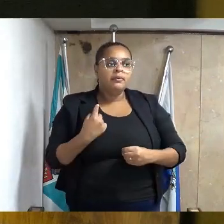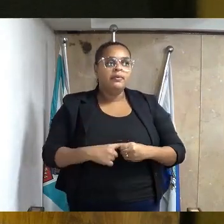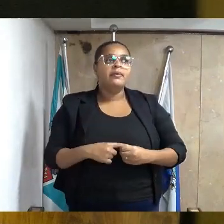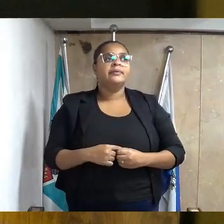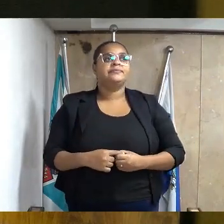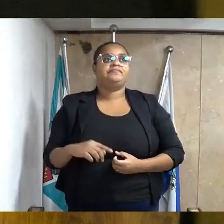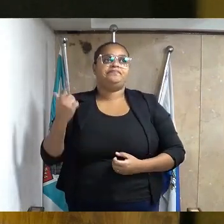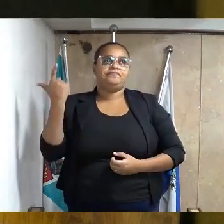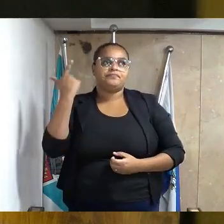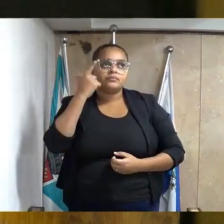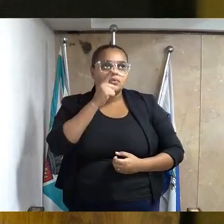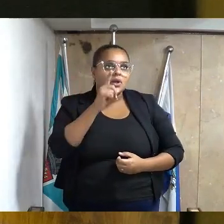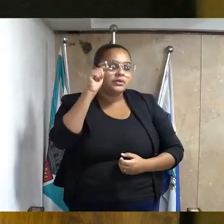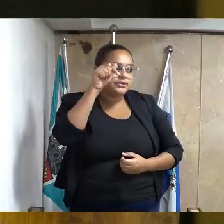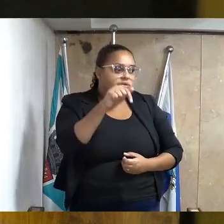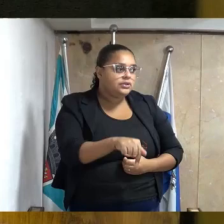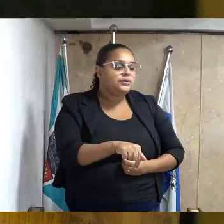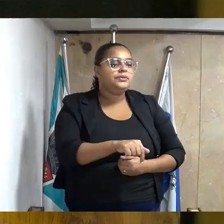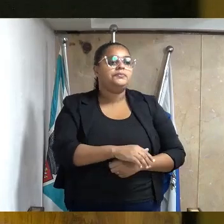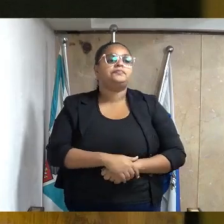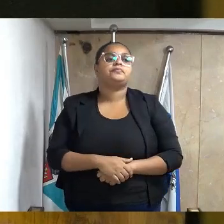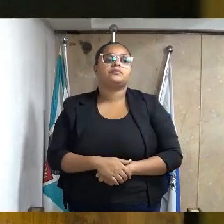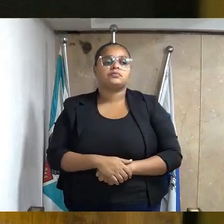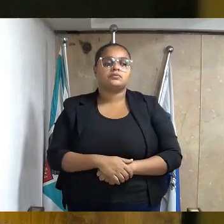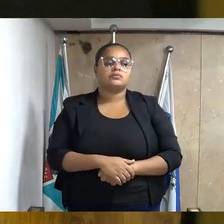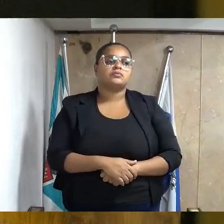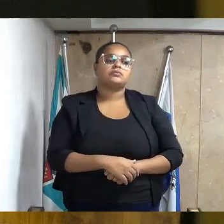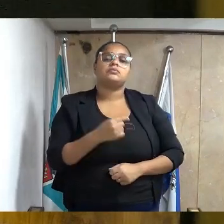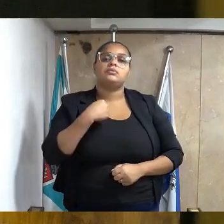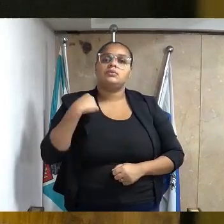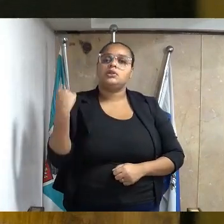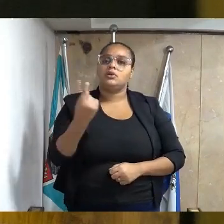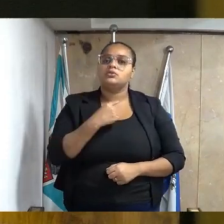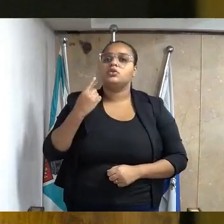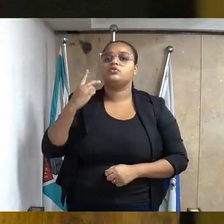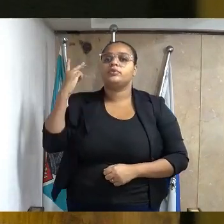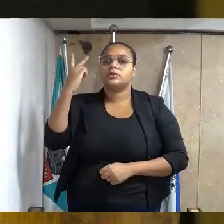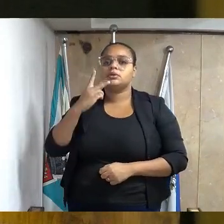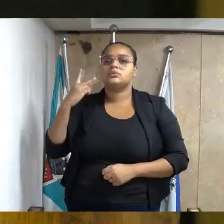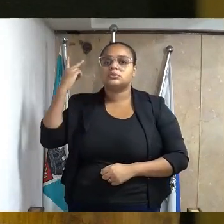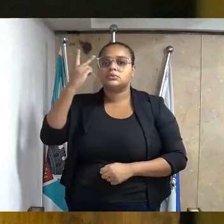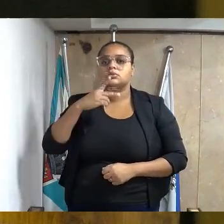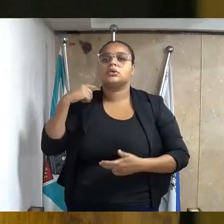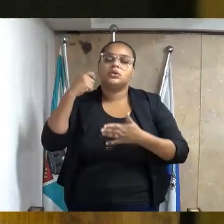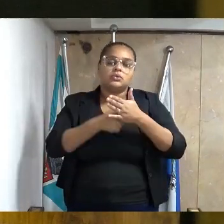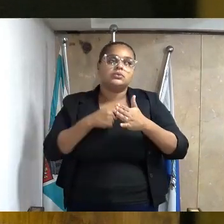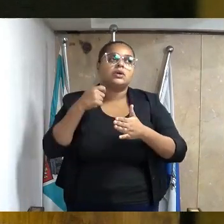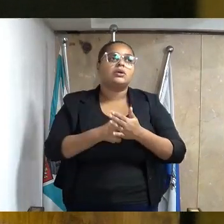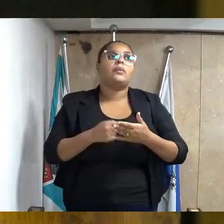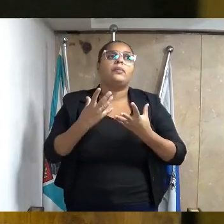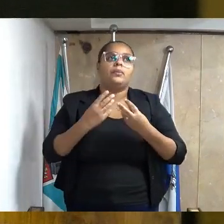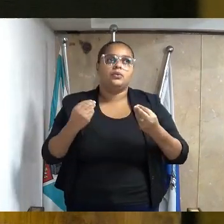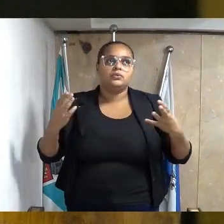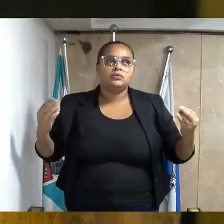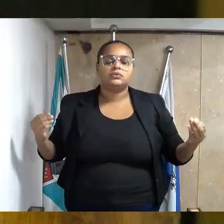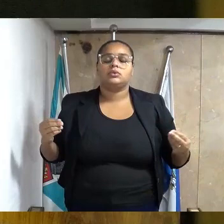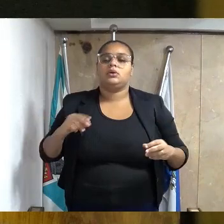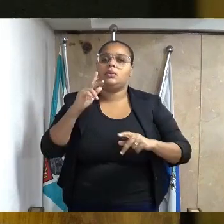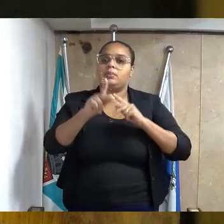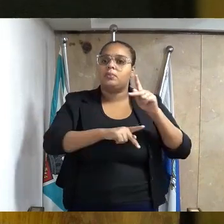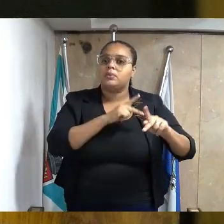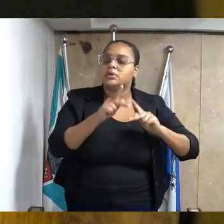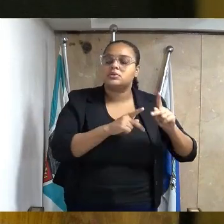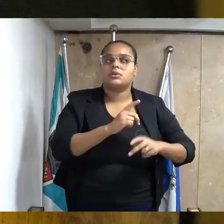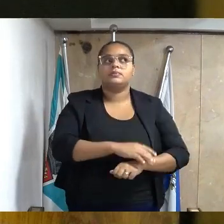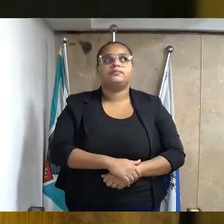grande conquista aqui dessa casa. Nós, vereadores, lutamos muito para que a